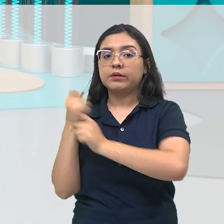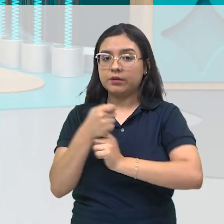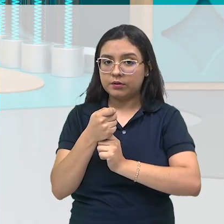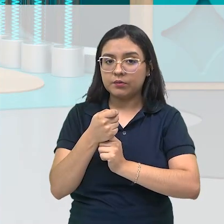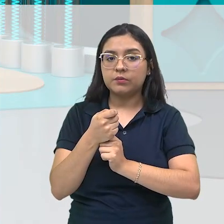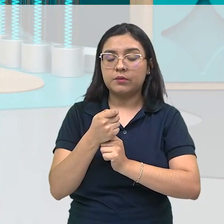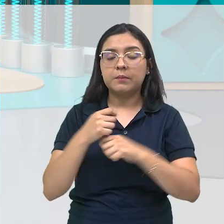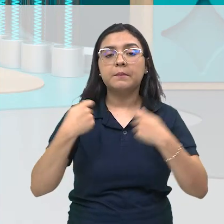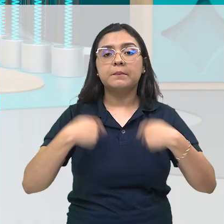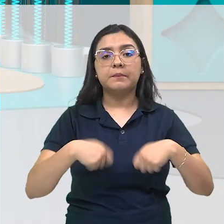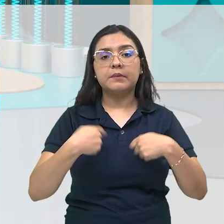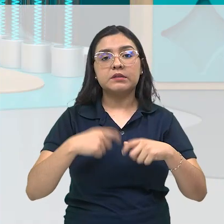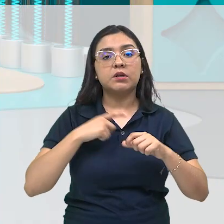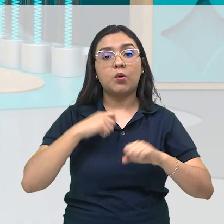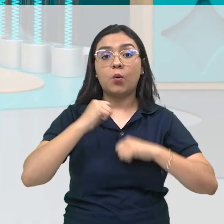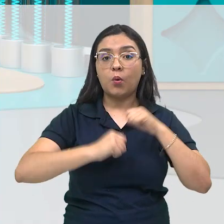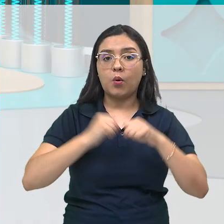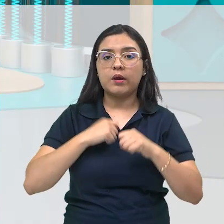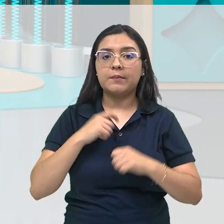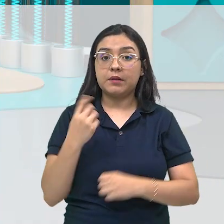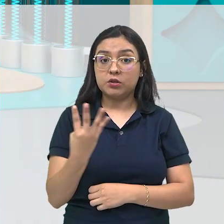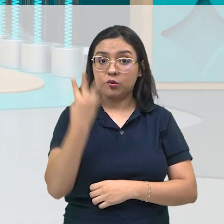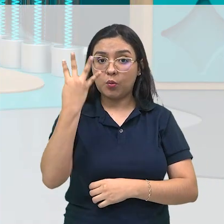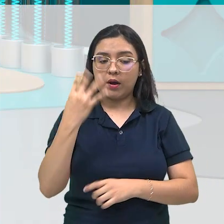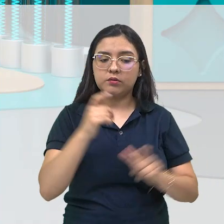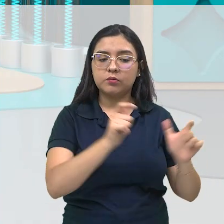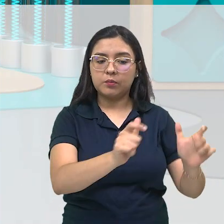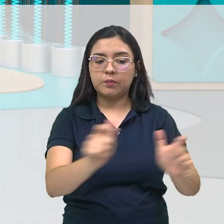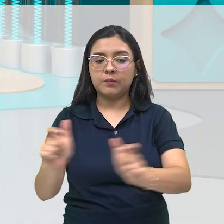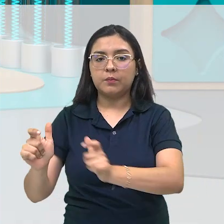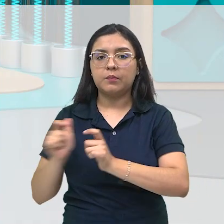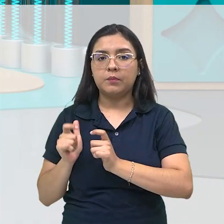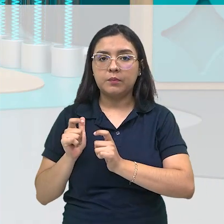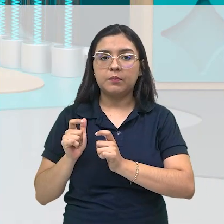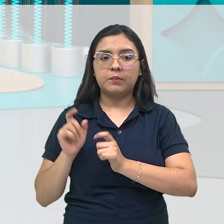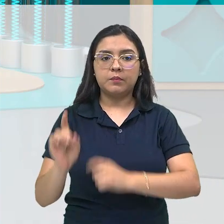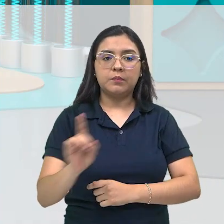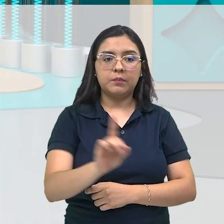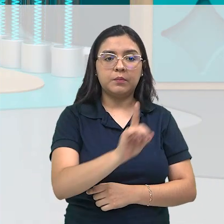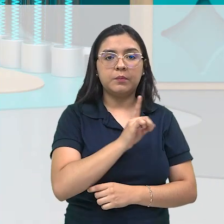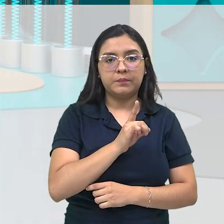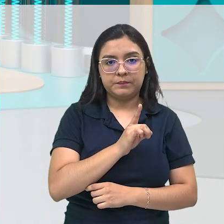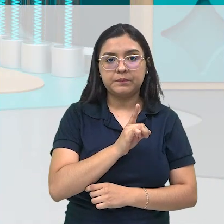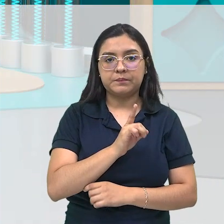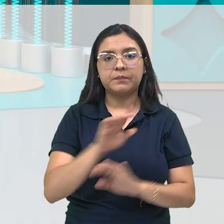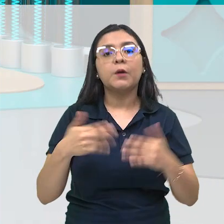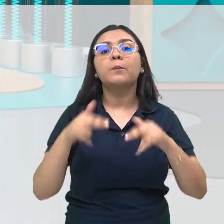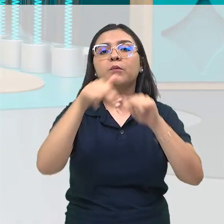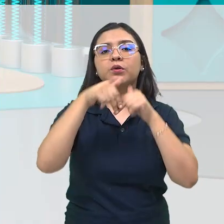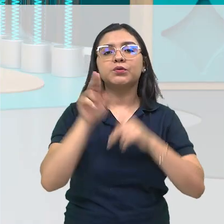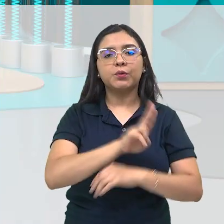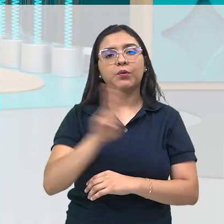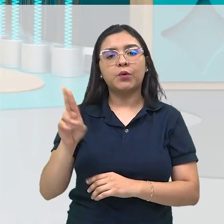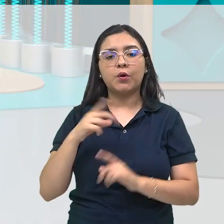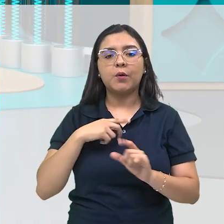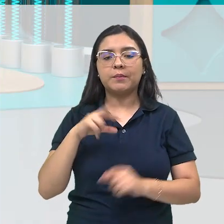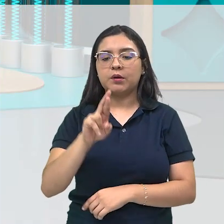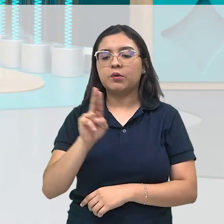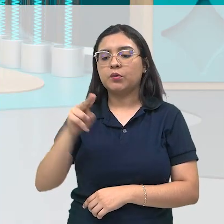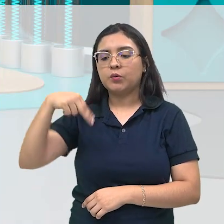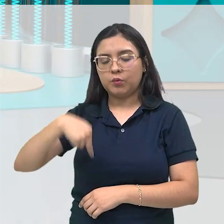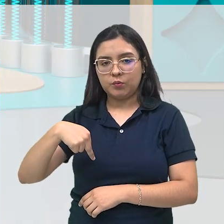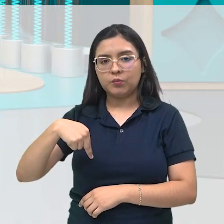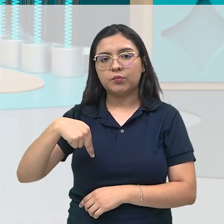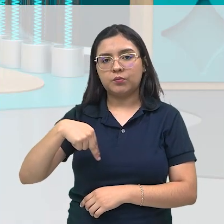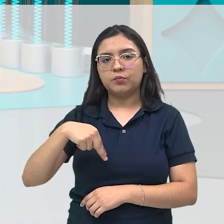ele deve correr pelas 4 bases do campo. Então, por isso que é run o nome da pontuação, né? Corrida.